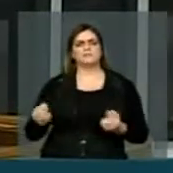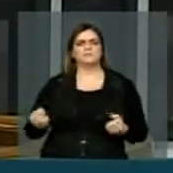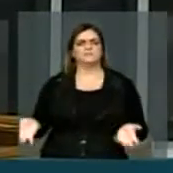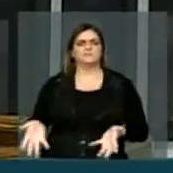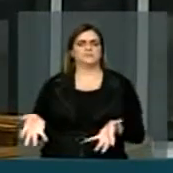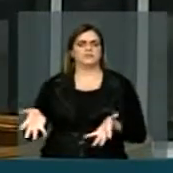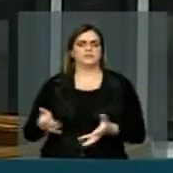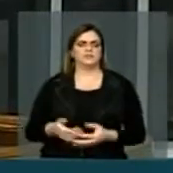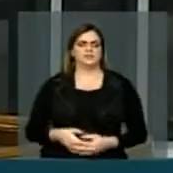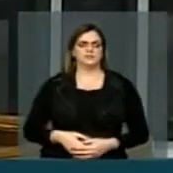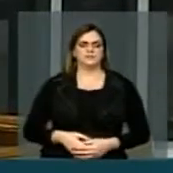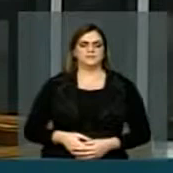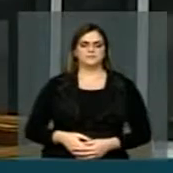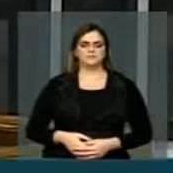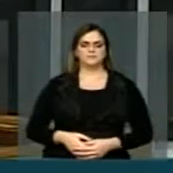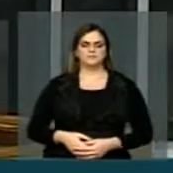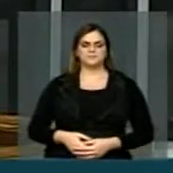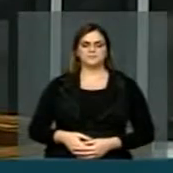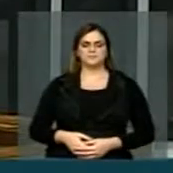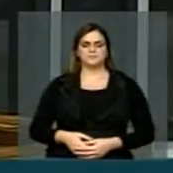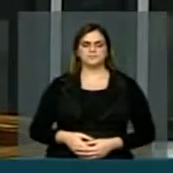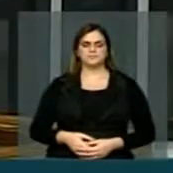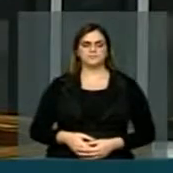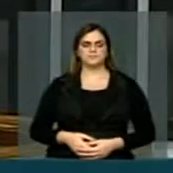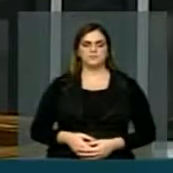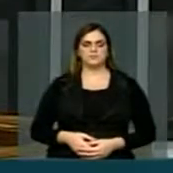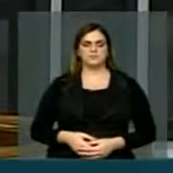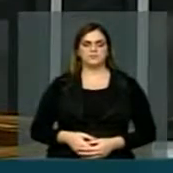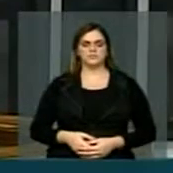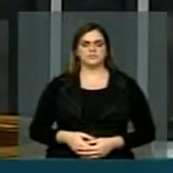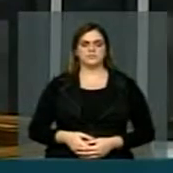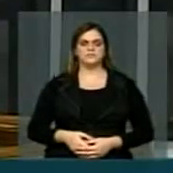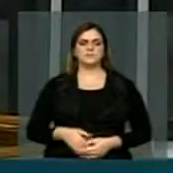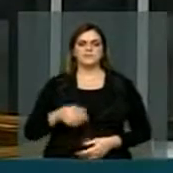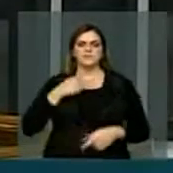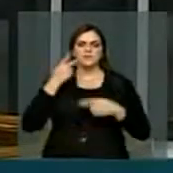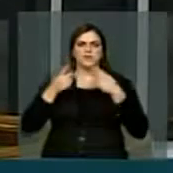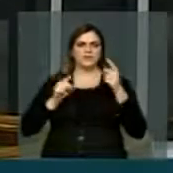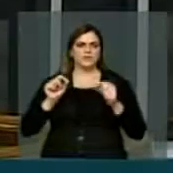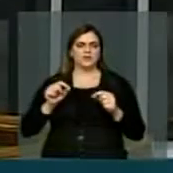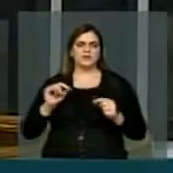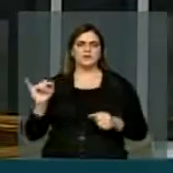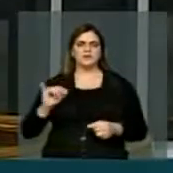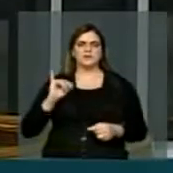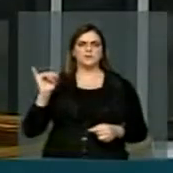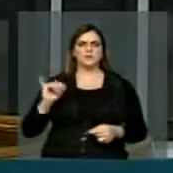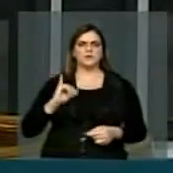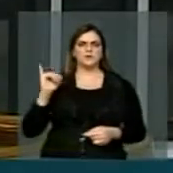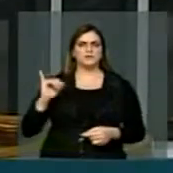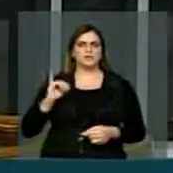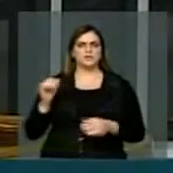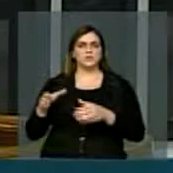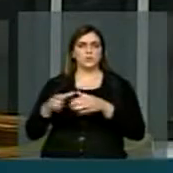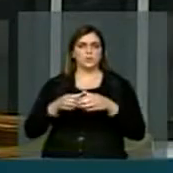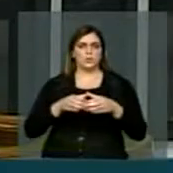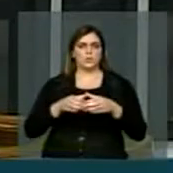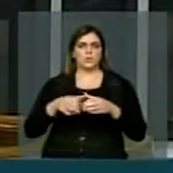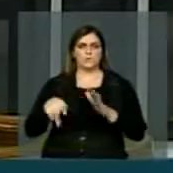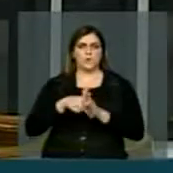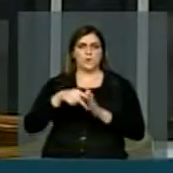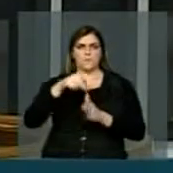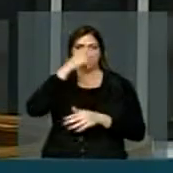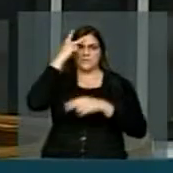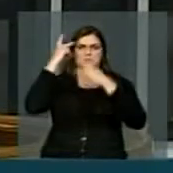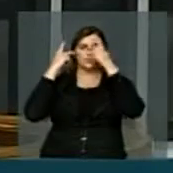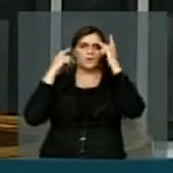Não poderia deixar de citar, meu caro presidente, a importante participação da delegação brasileira,